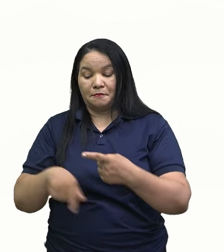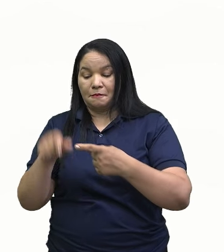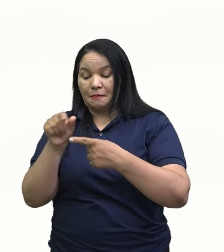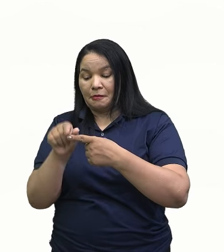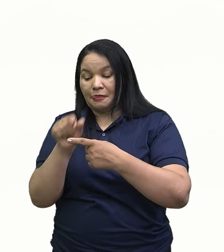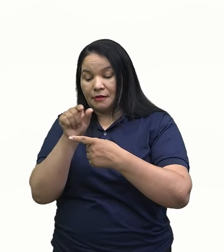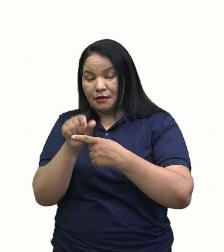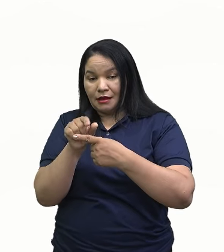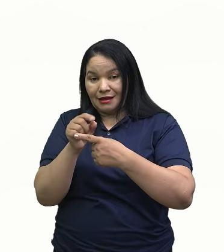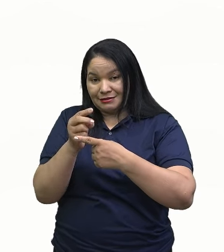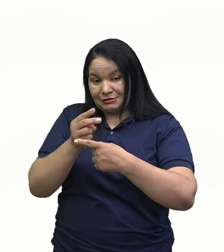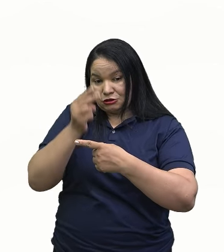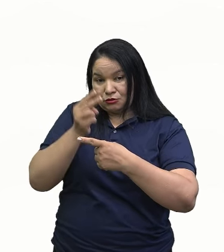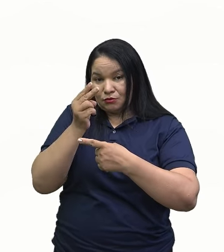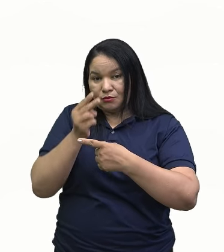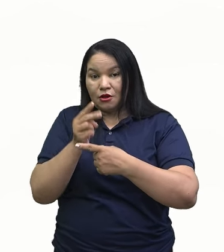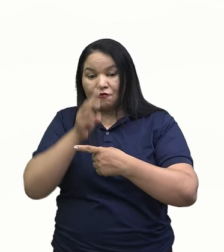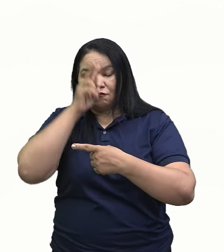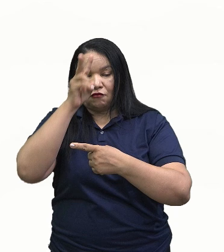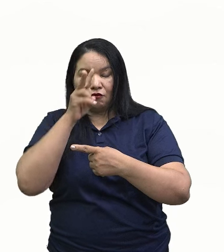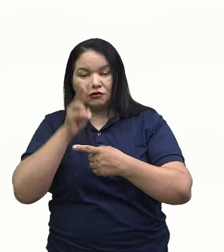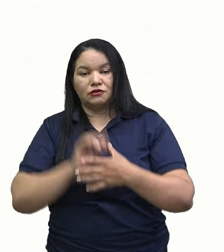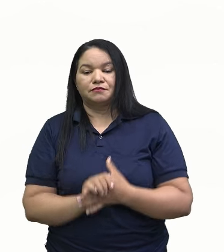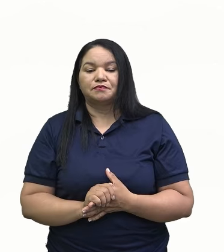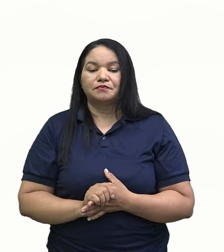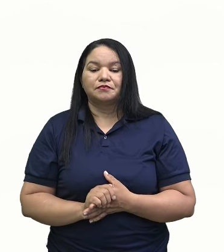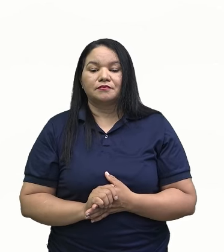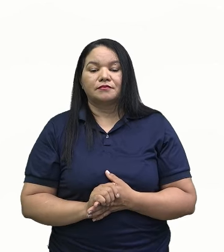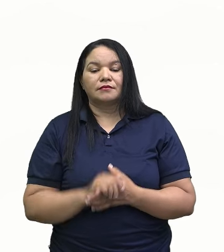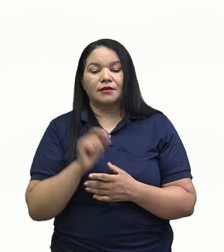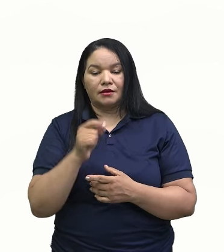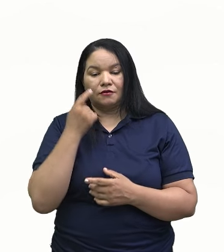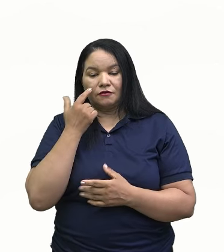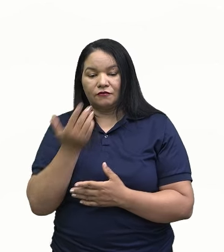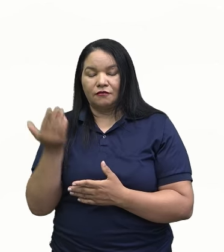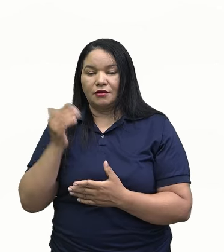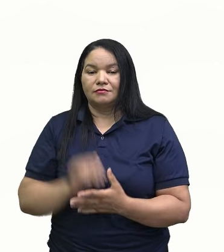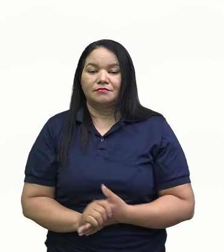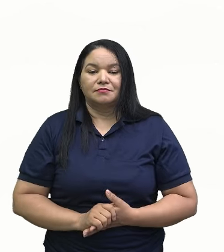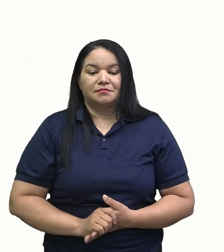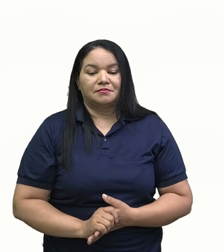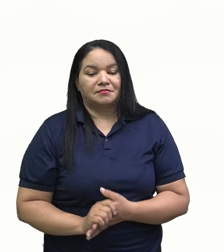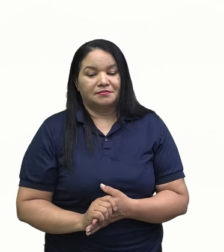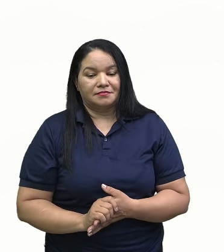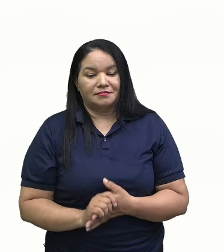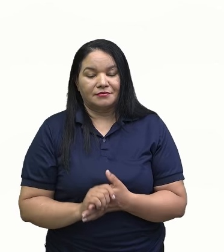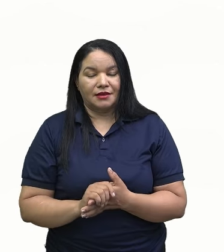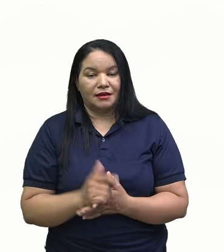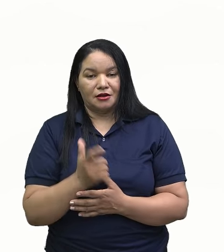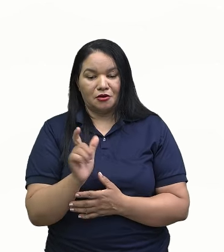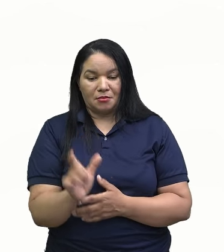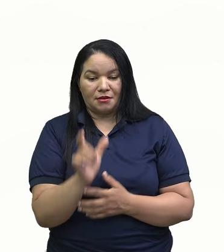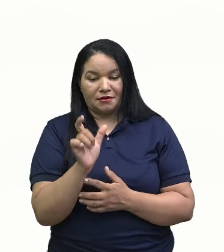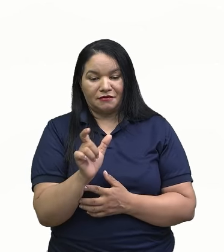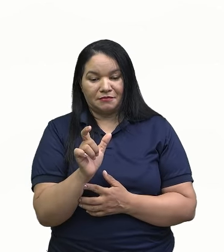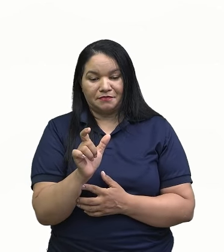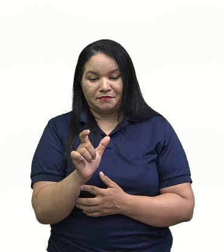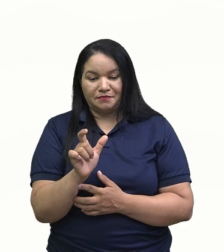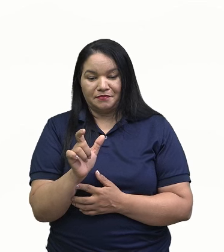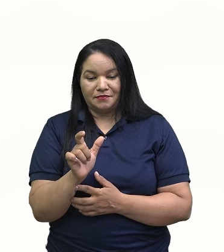a forte, ok? Então, se eu falo aqui, ó, vou separar a palavra